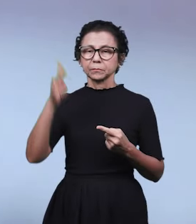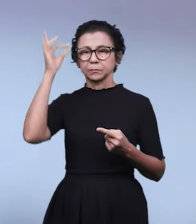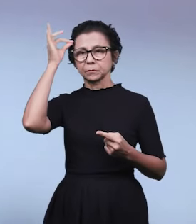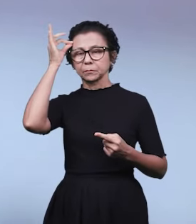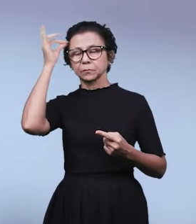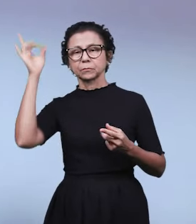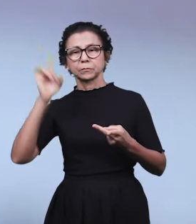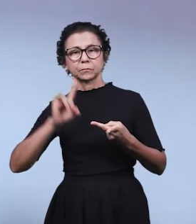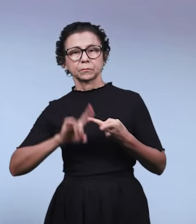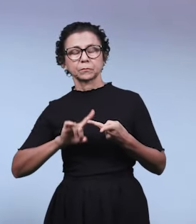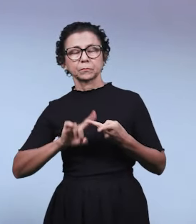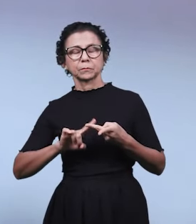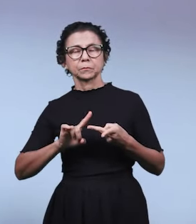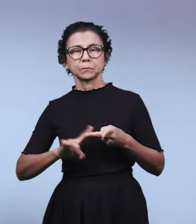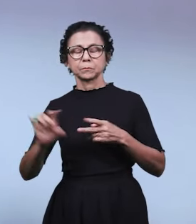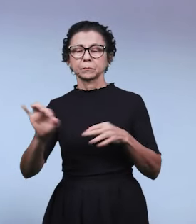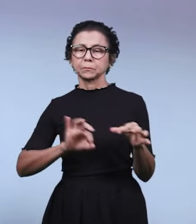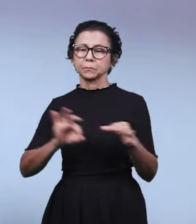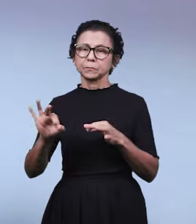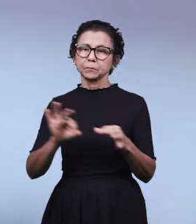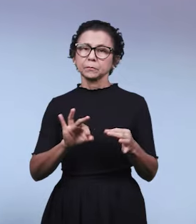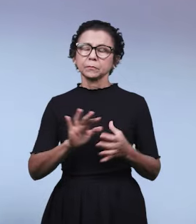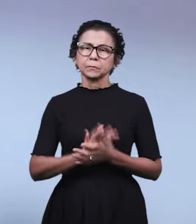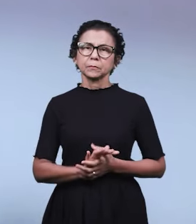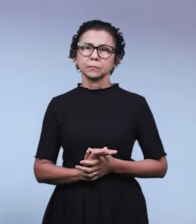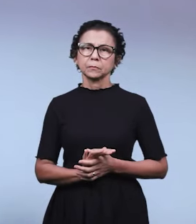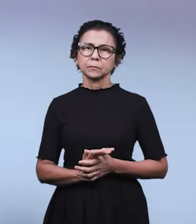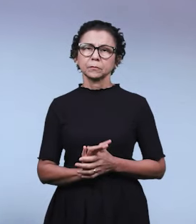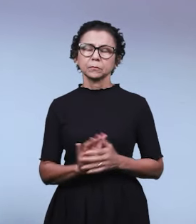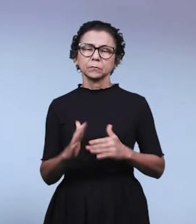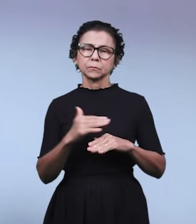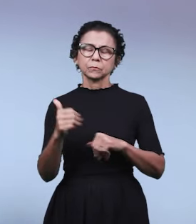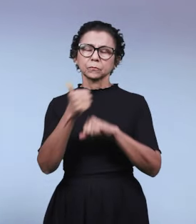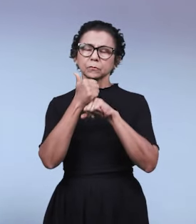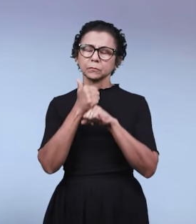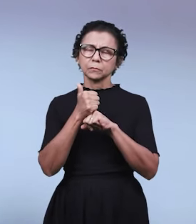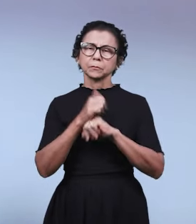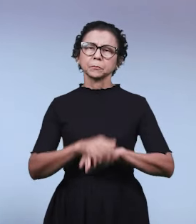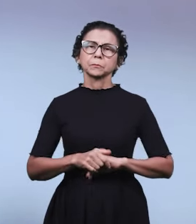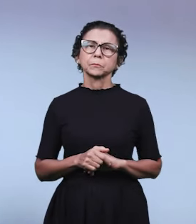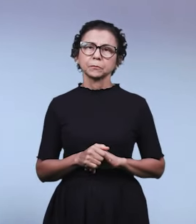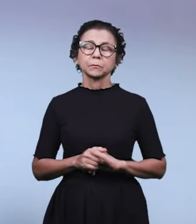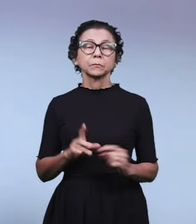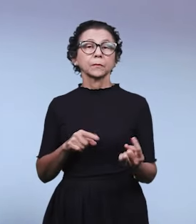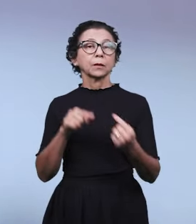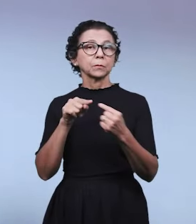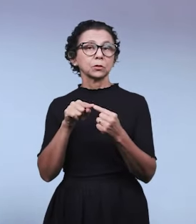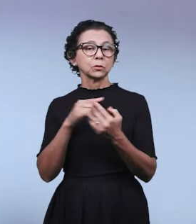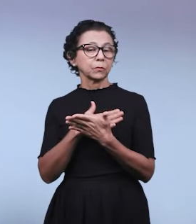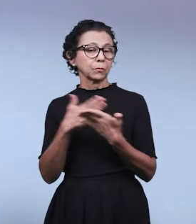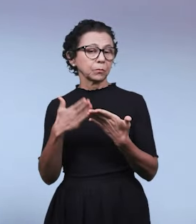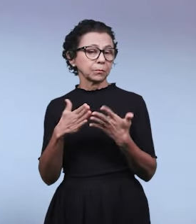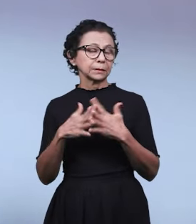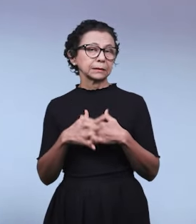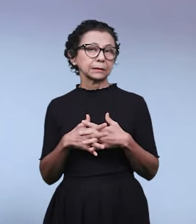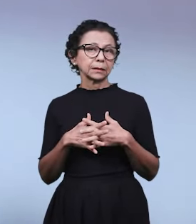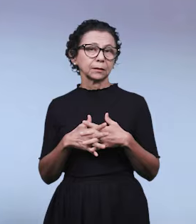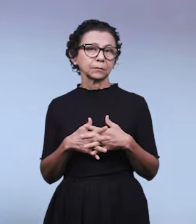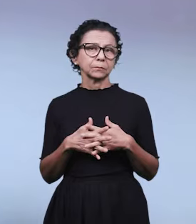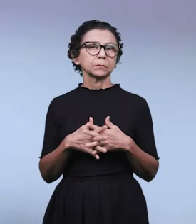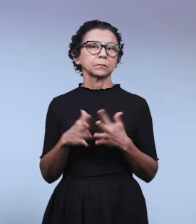bem preparados nesta vida, bem-sucedidos neste tempo. E é com esse objetivo que nós vamos conversar a respeito